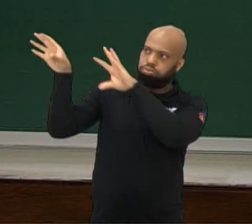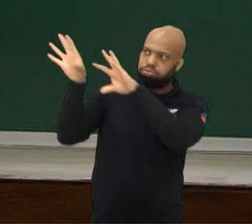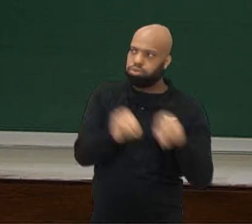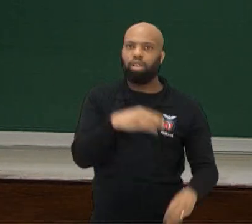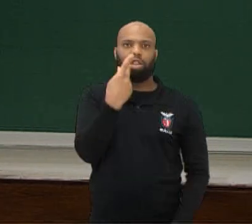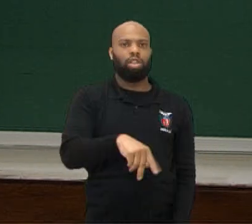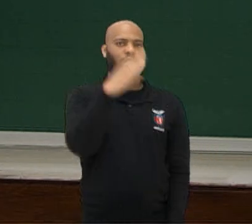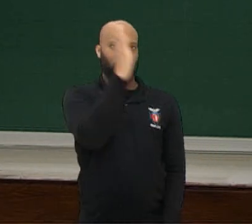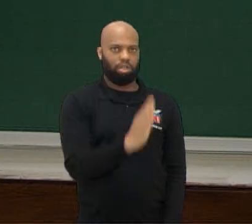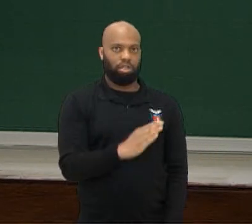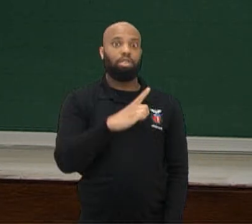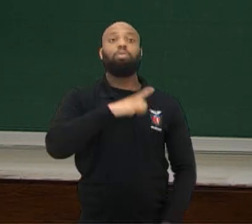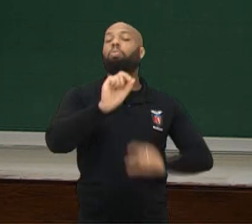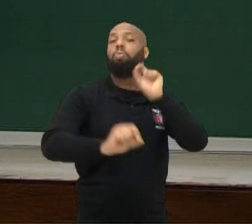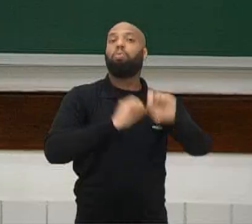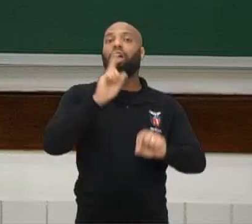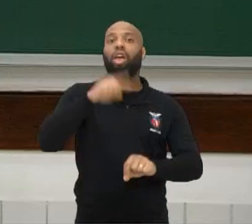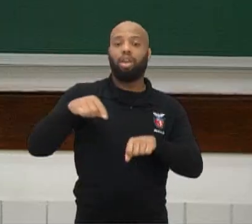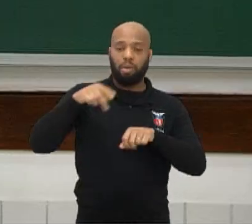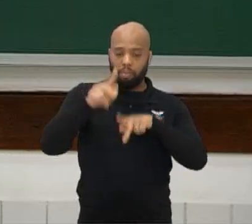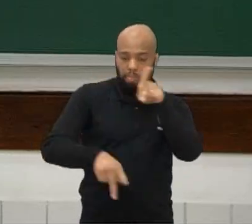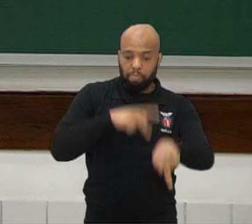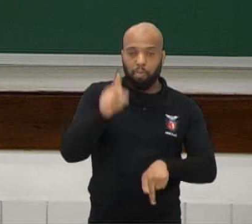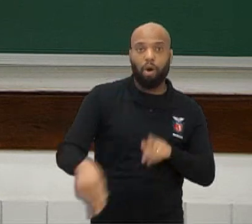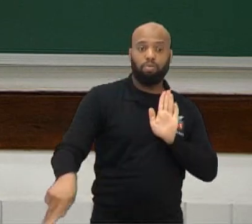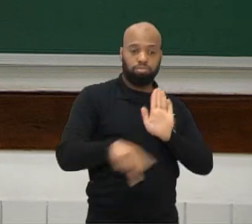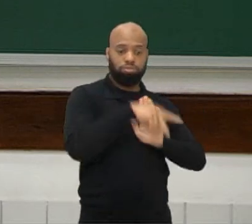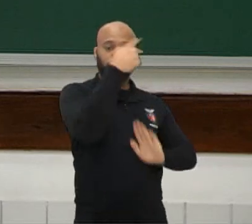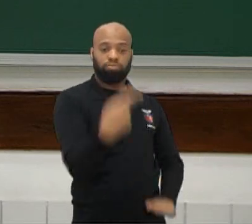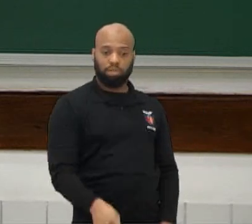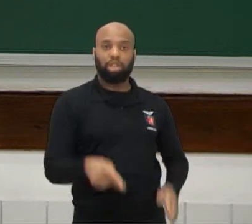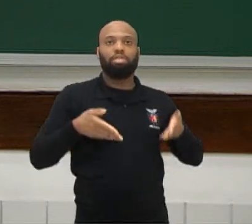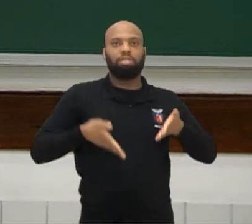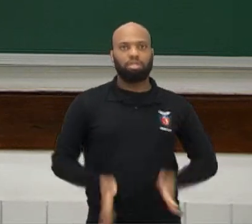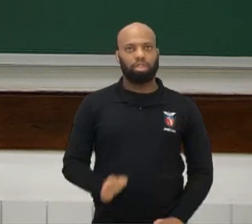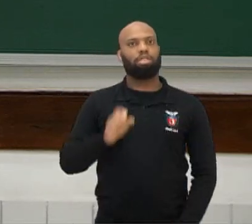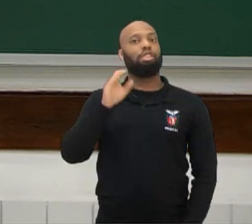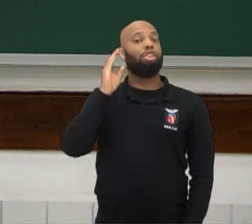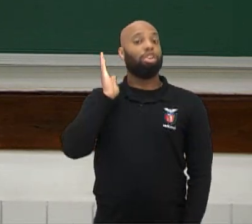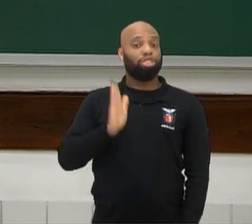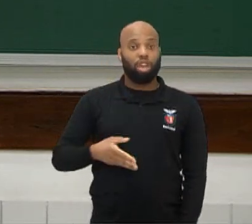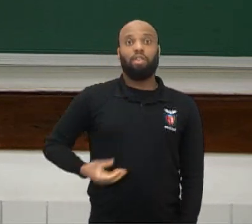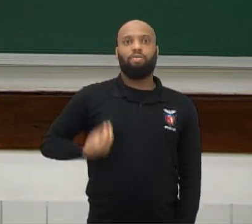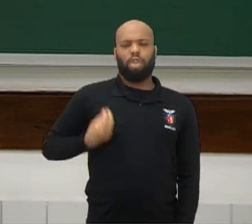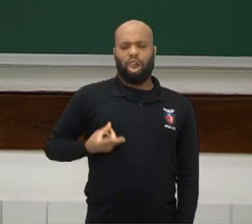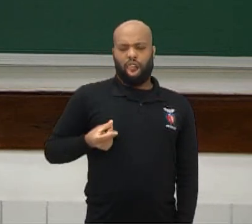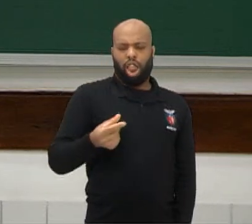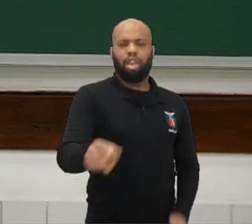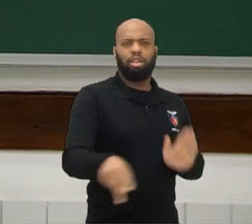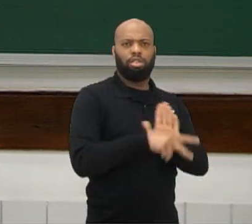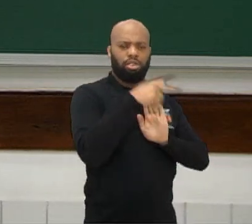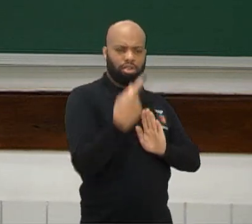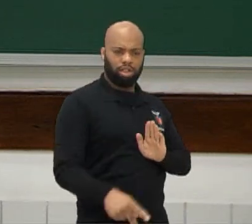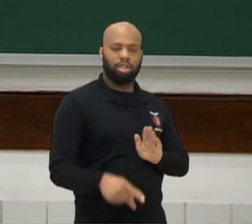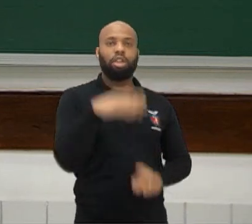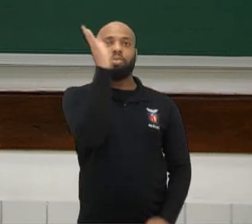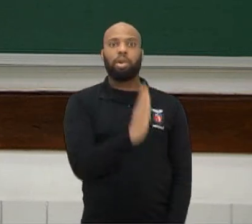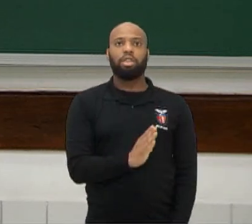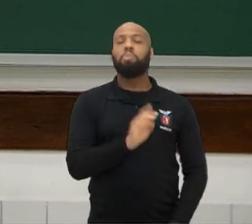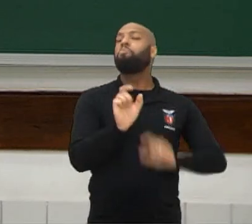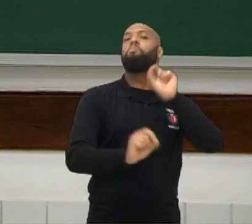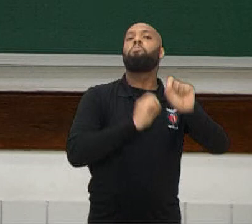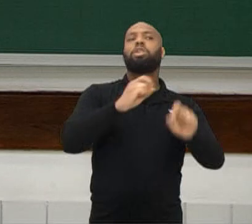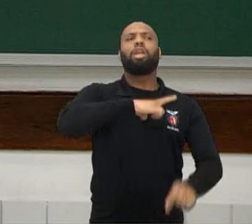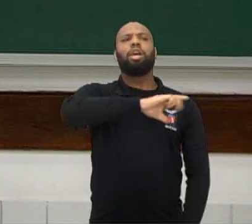mundo. Então, nós tínhamos os chamados povos nativos, esses povos que já viviam aqui e que eram